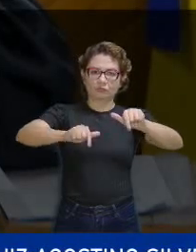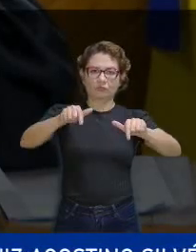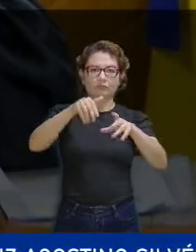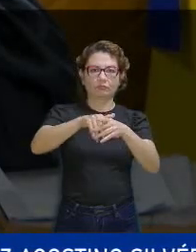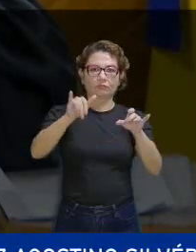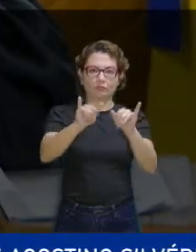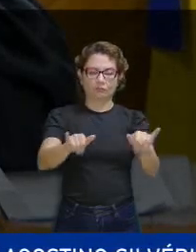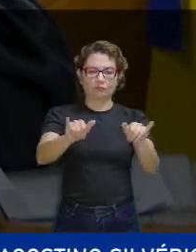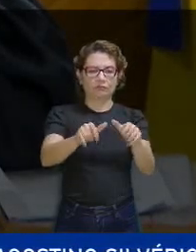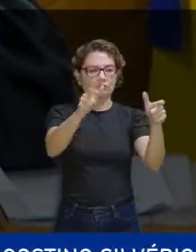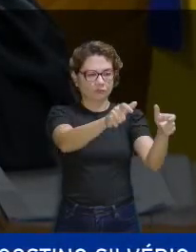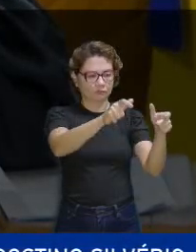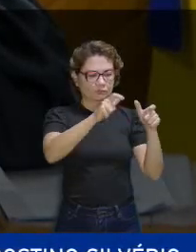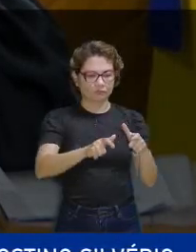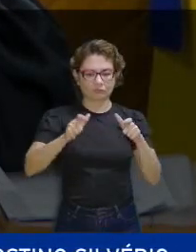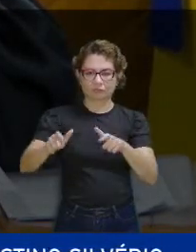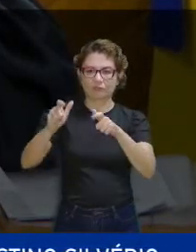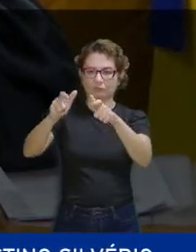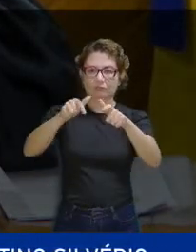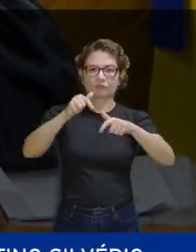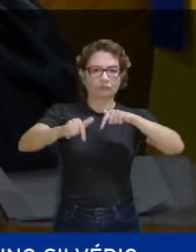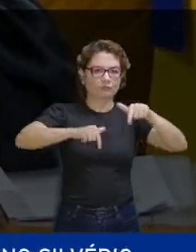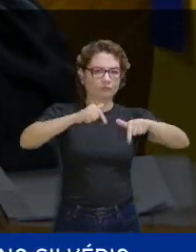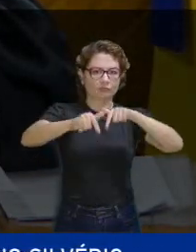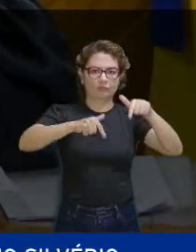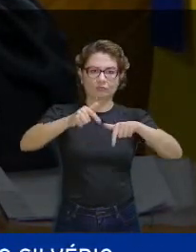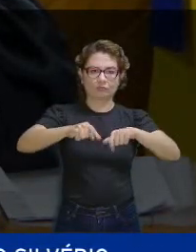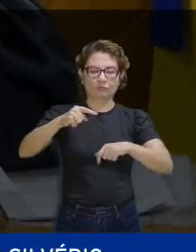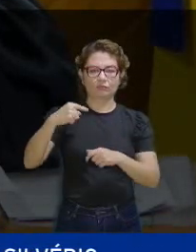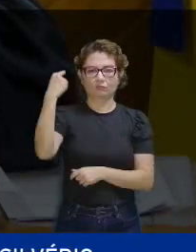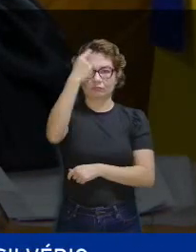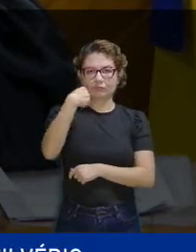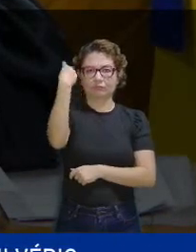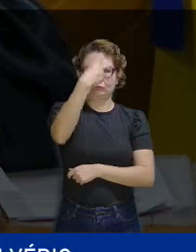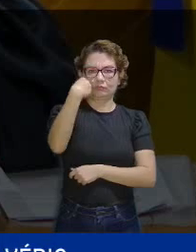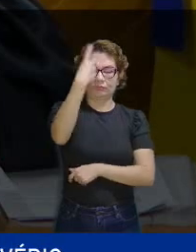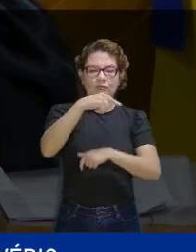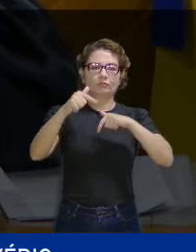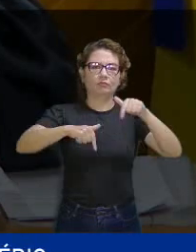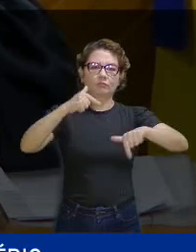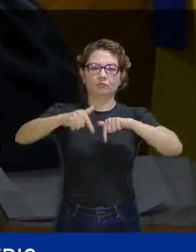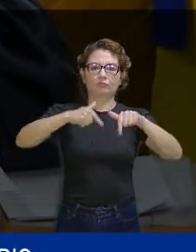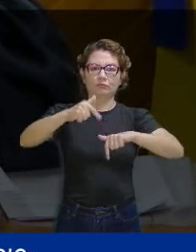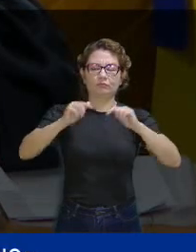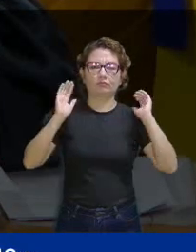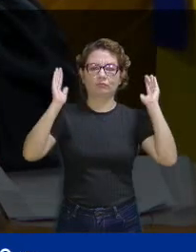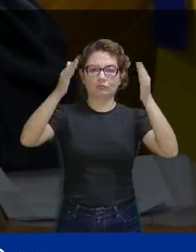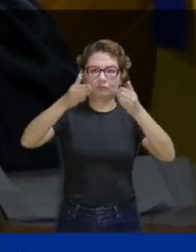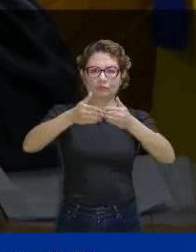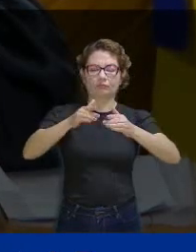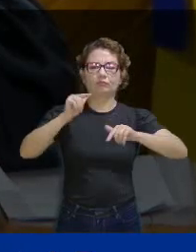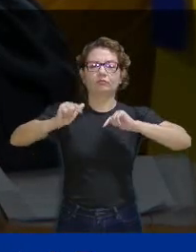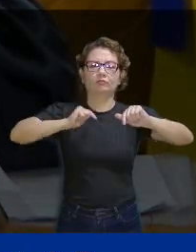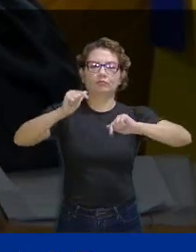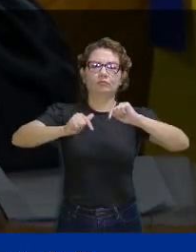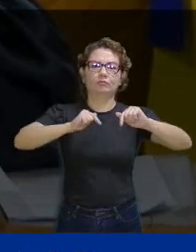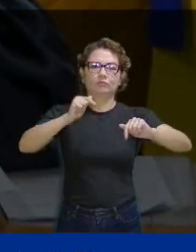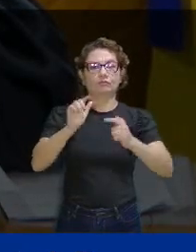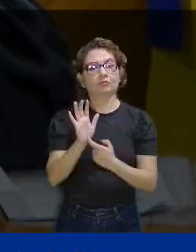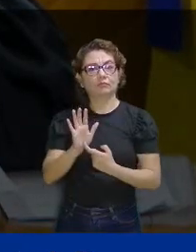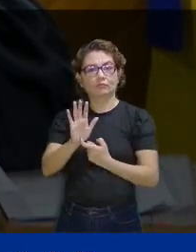serviço, dos locais de trabalho, das horas trabalhadas, da especificação das